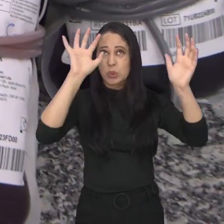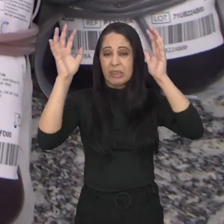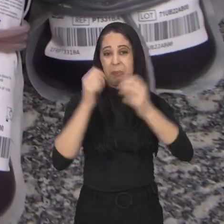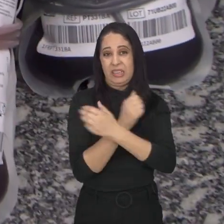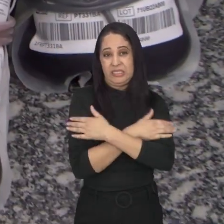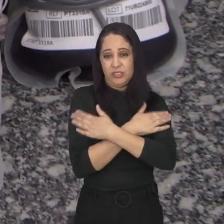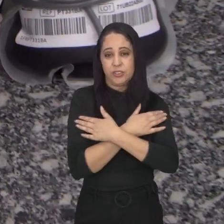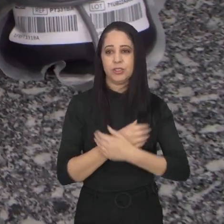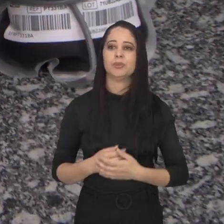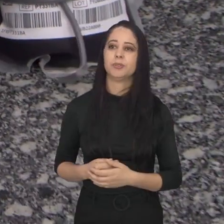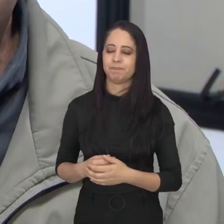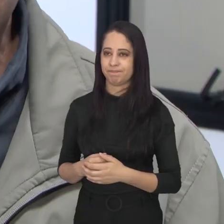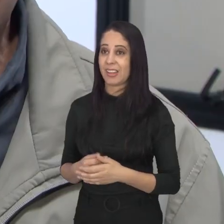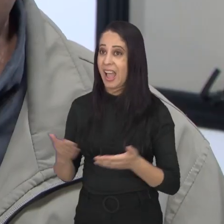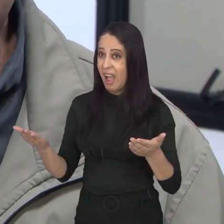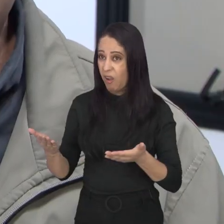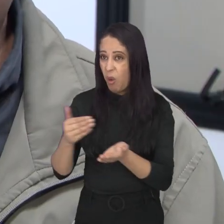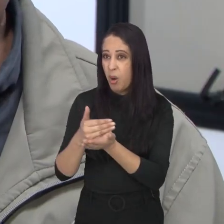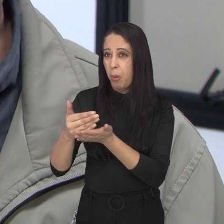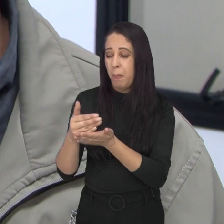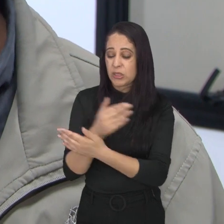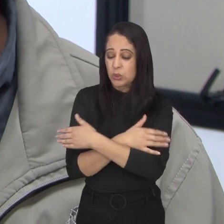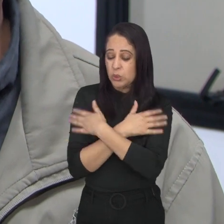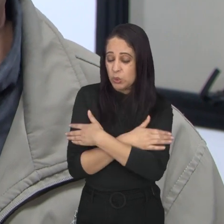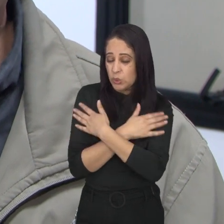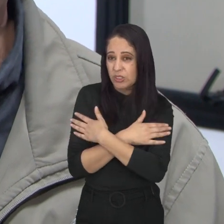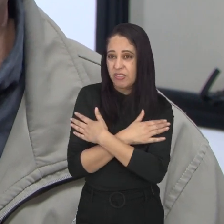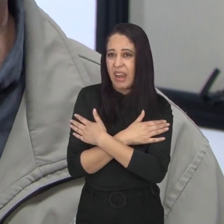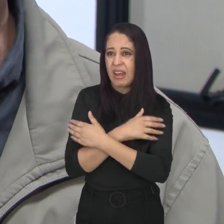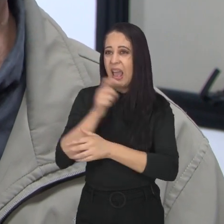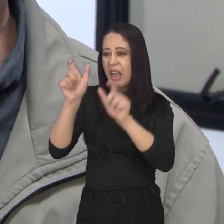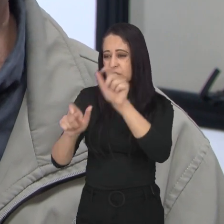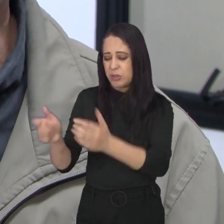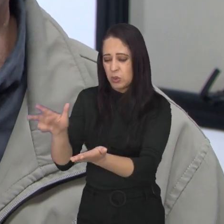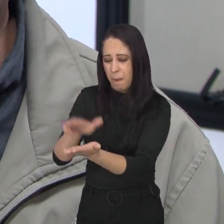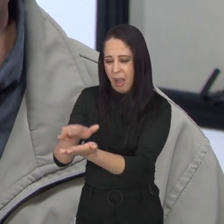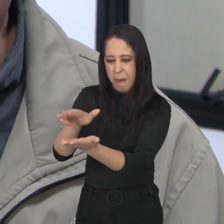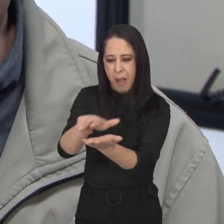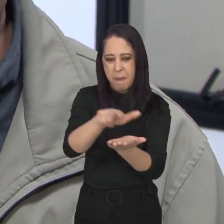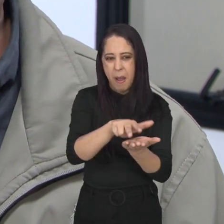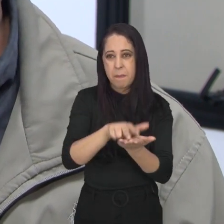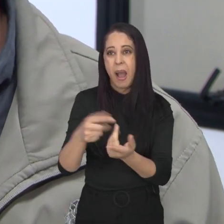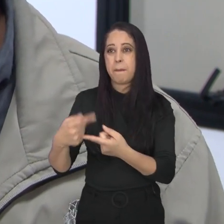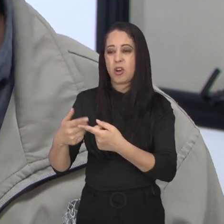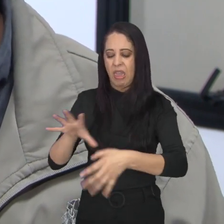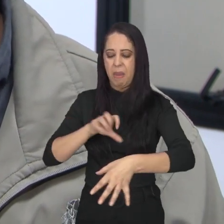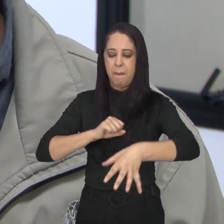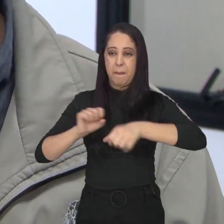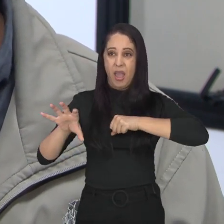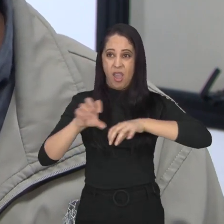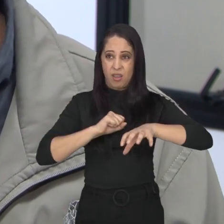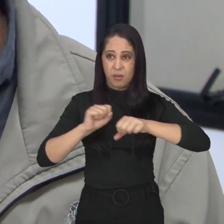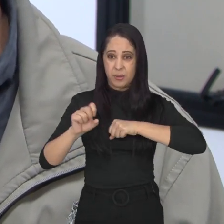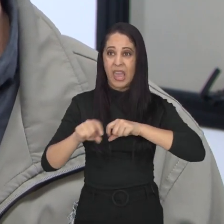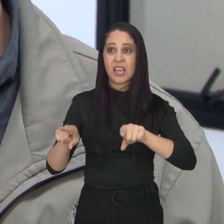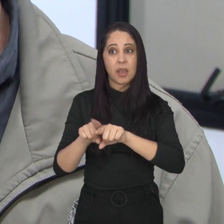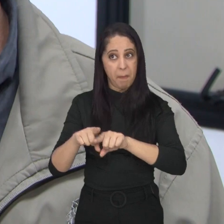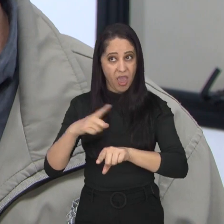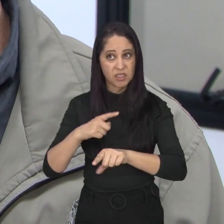o sangue é uma coisa que é insubstituível. Até porque amanhã pode ser um familiar meu, pode ser eu mesmo, tendo essa